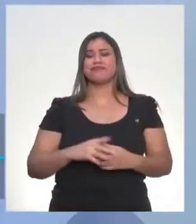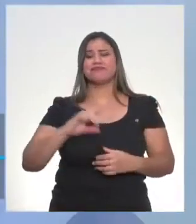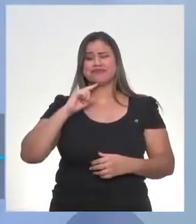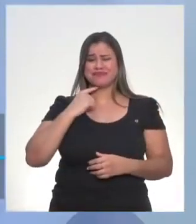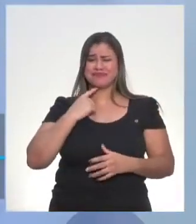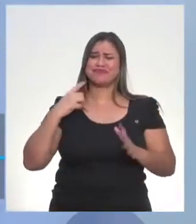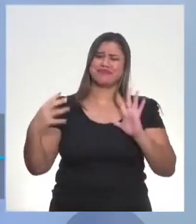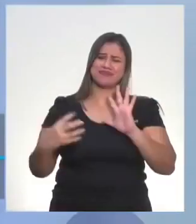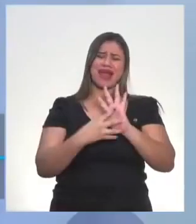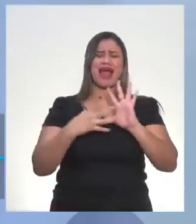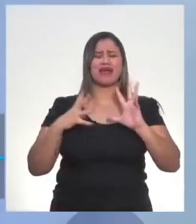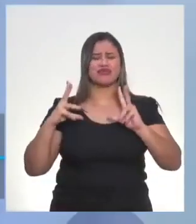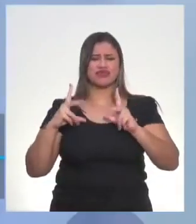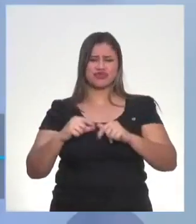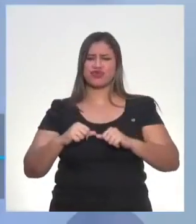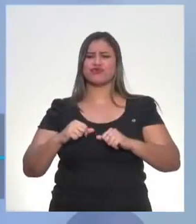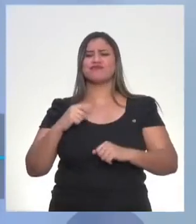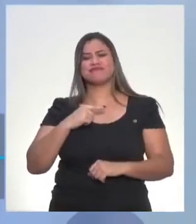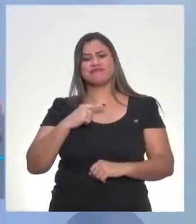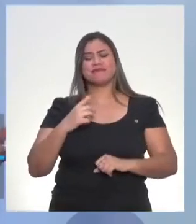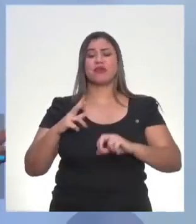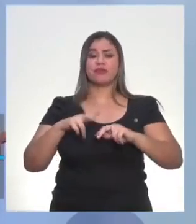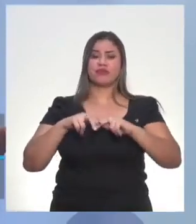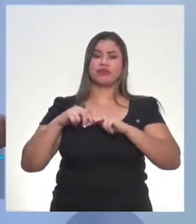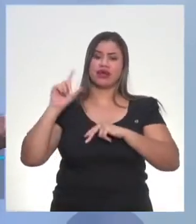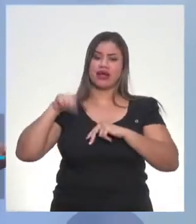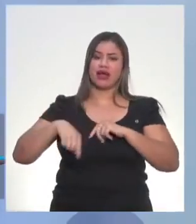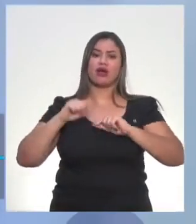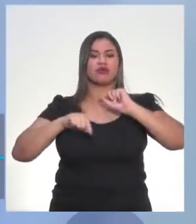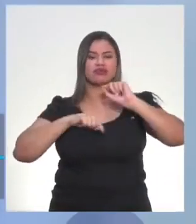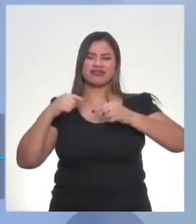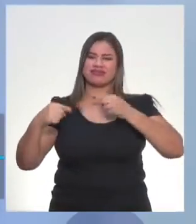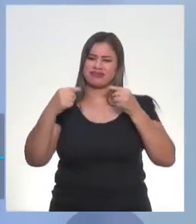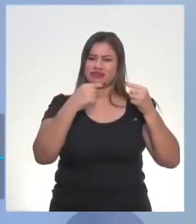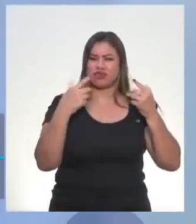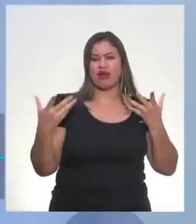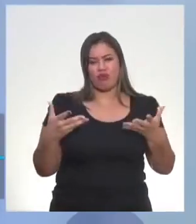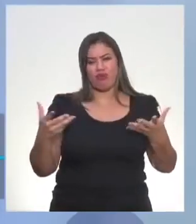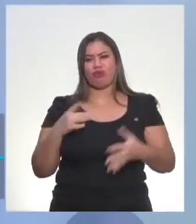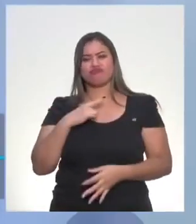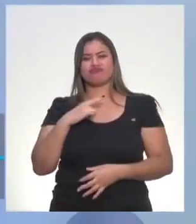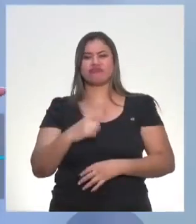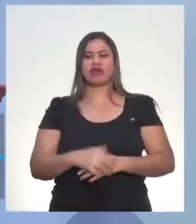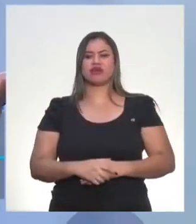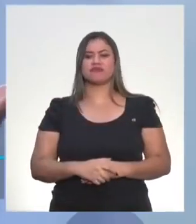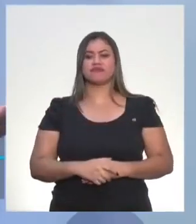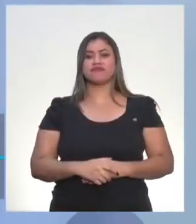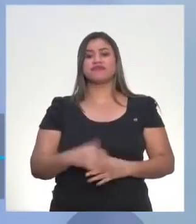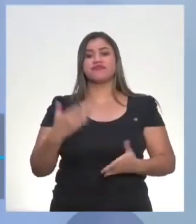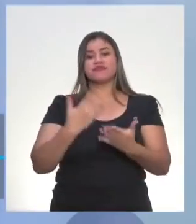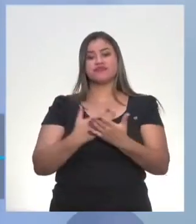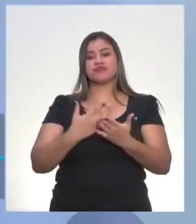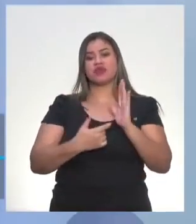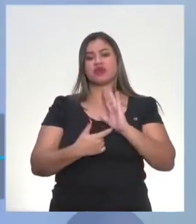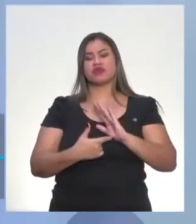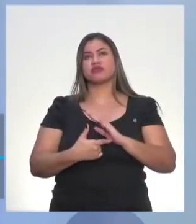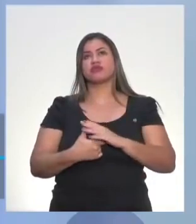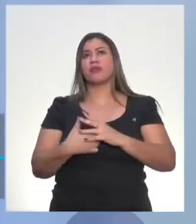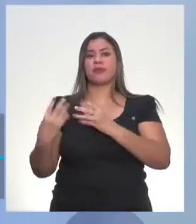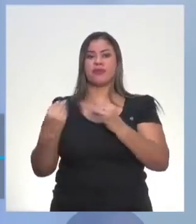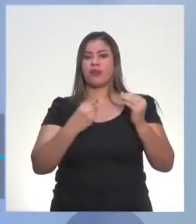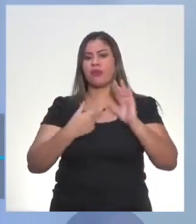mundo, a todos os ambientes. Por isso que é uma questão tão discutida hoje em dia, né, Pro? Os estudantes vêm muito falar